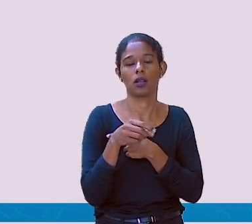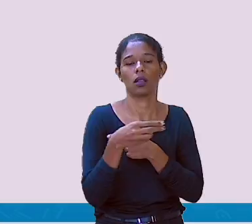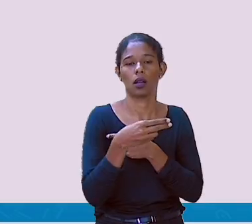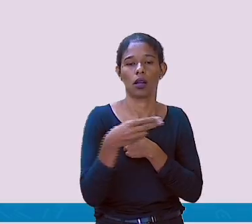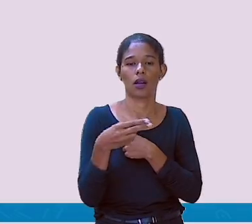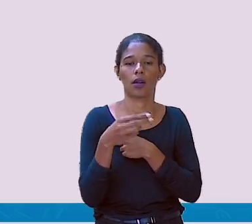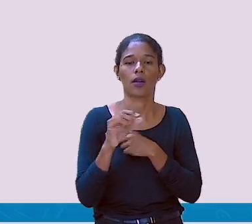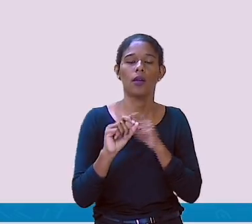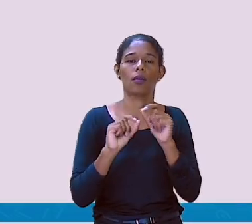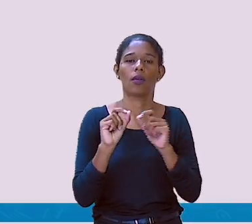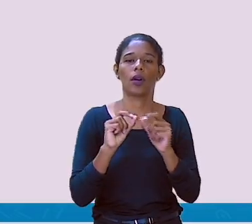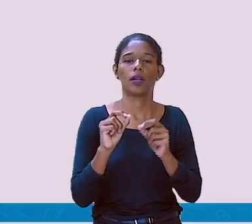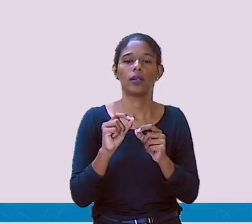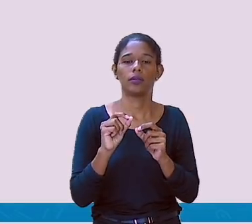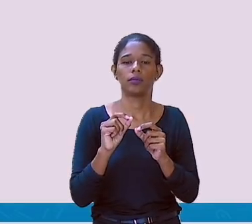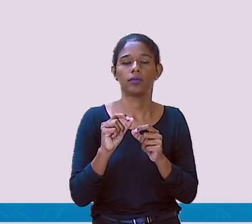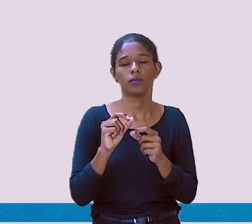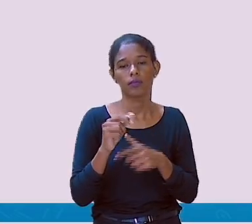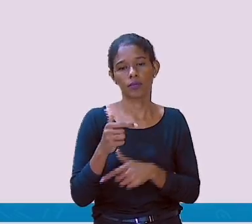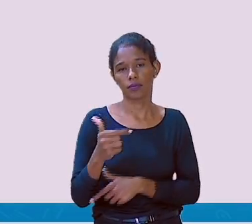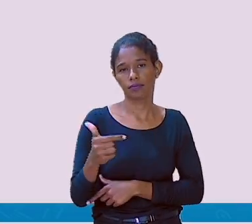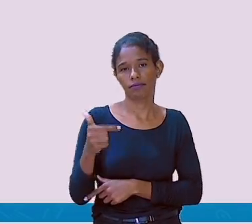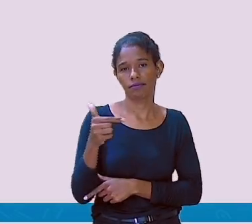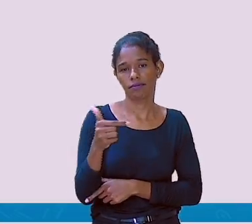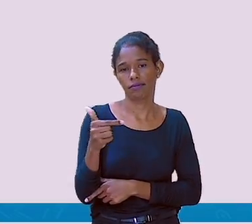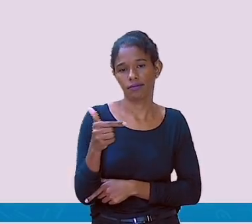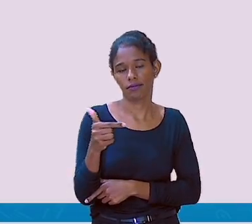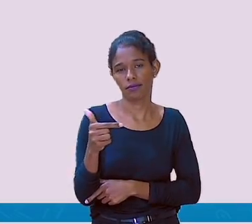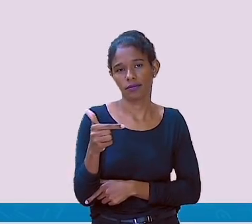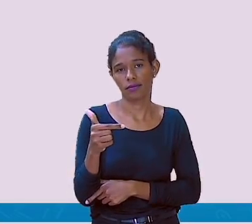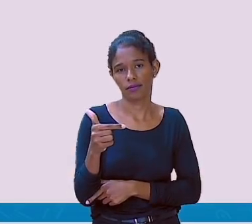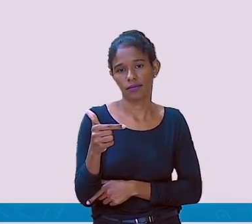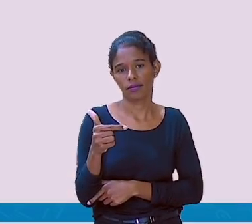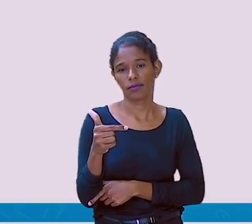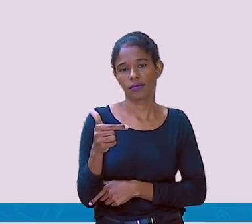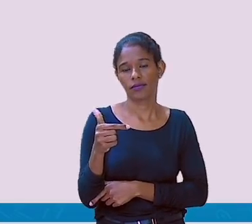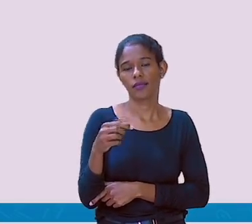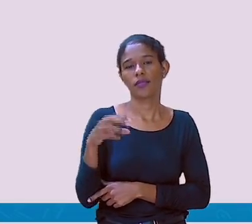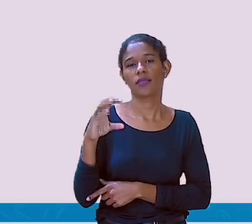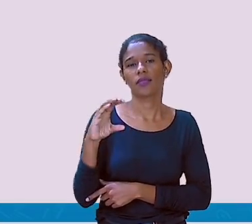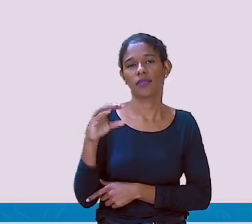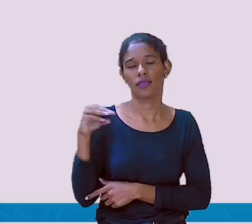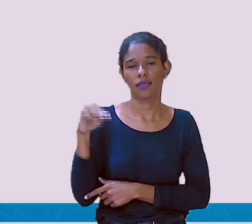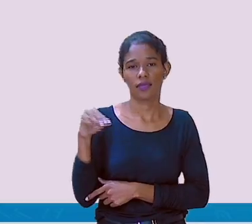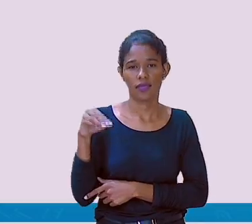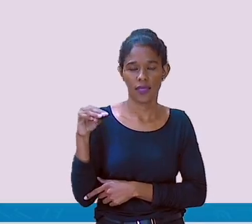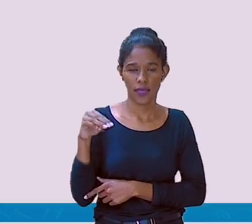dizer que x é igual a 20 dividido por 10, 2